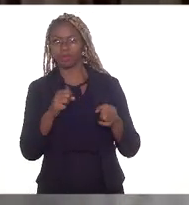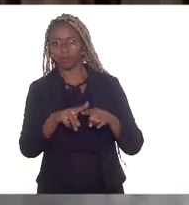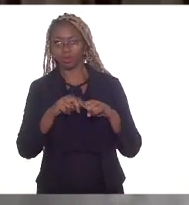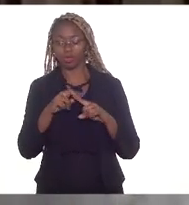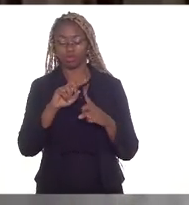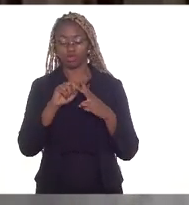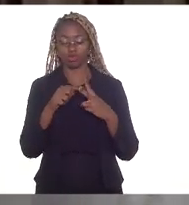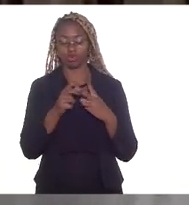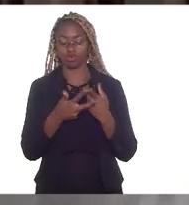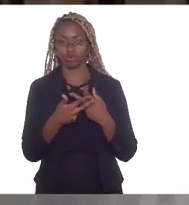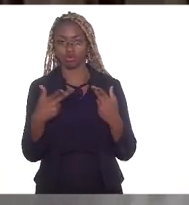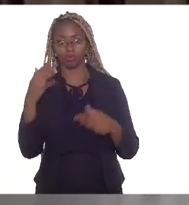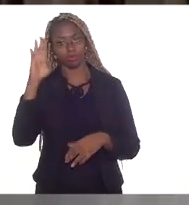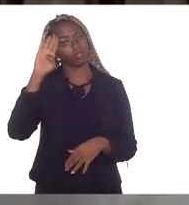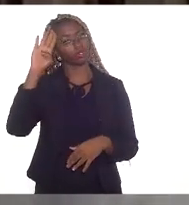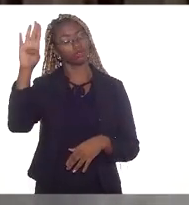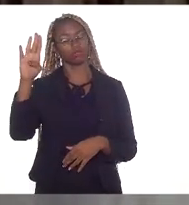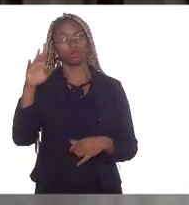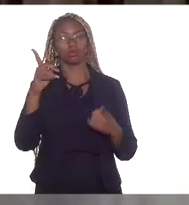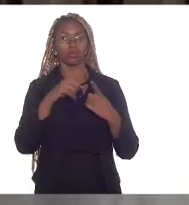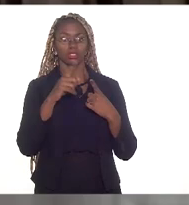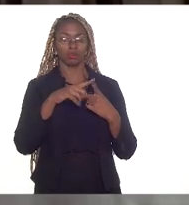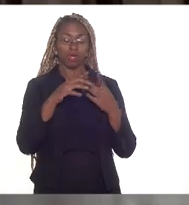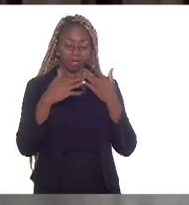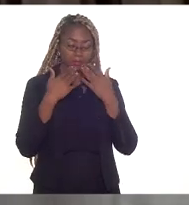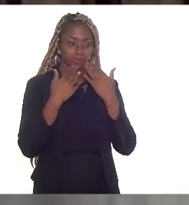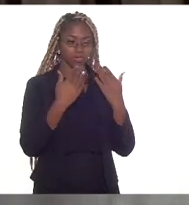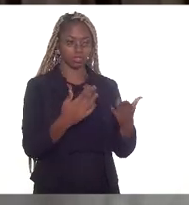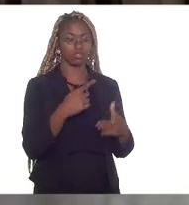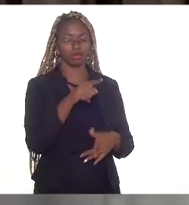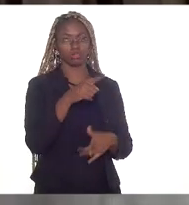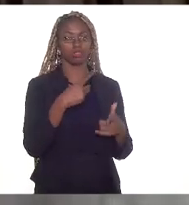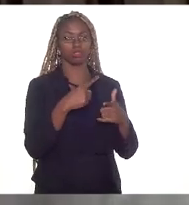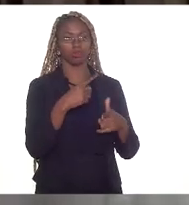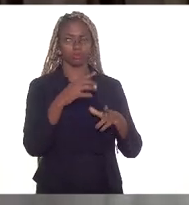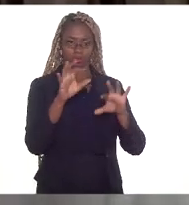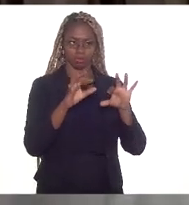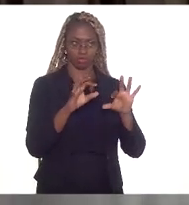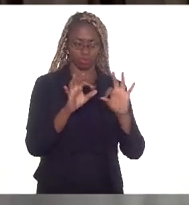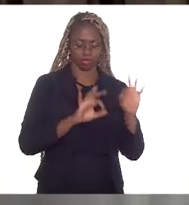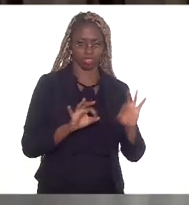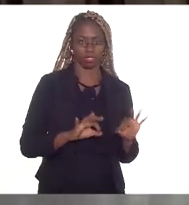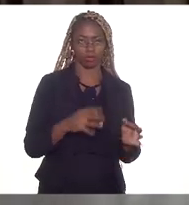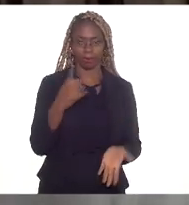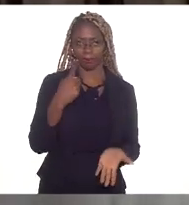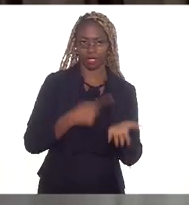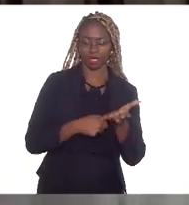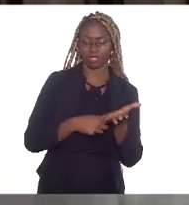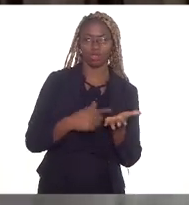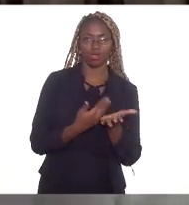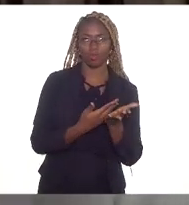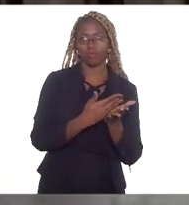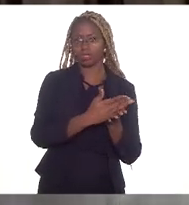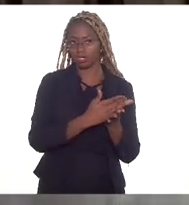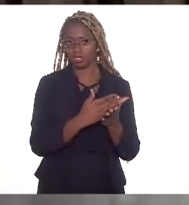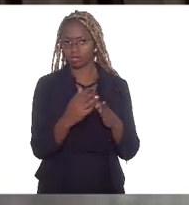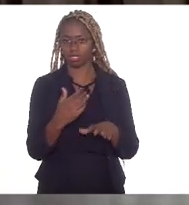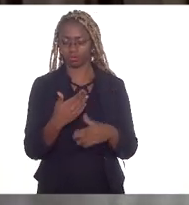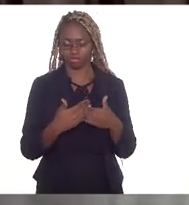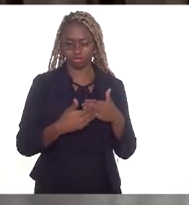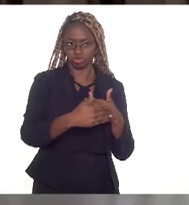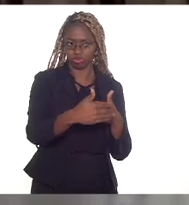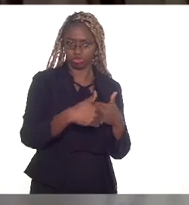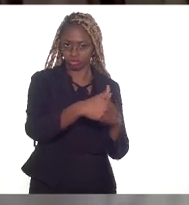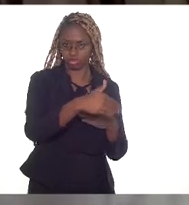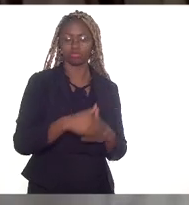principais. O primeiro é a apresentação desses programas do pacto, que começará nos próximos dias aos